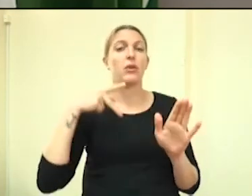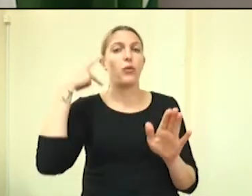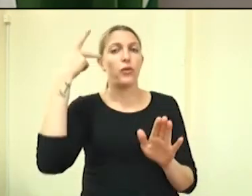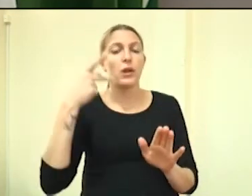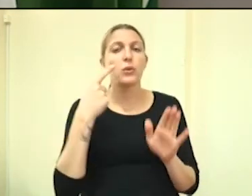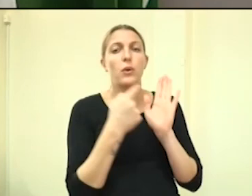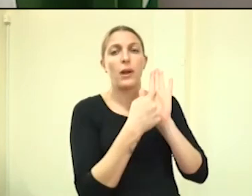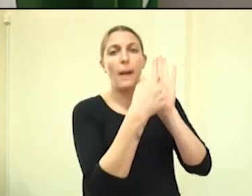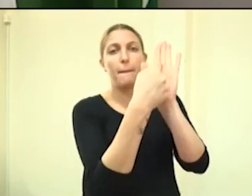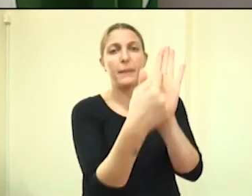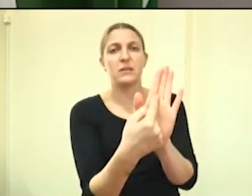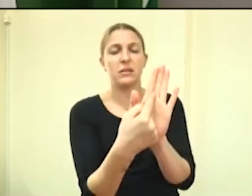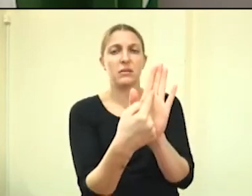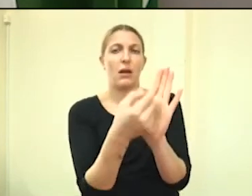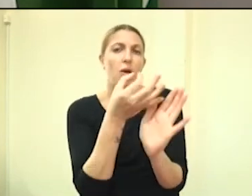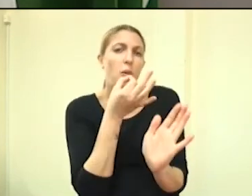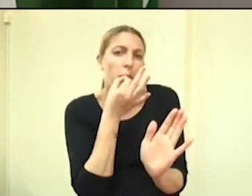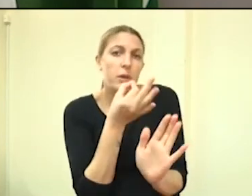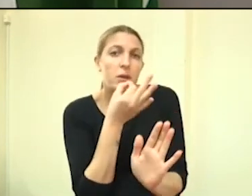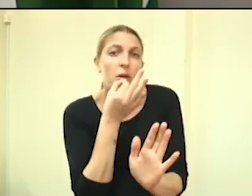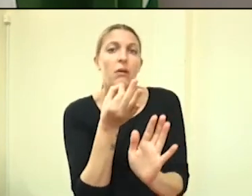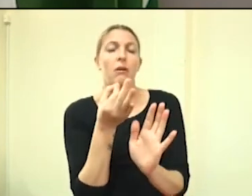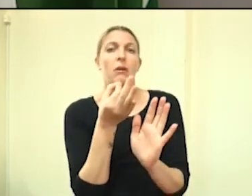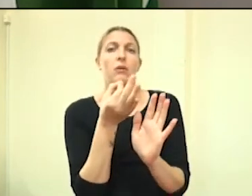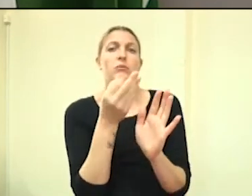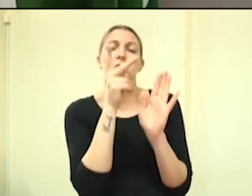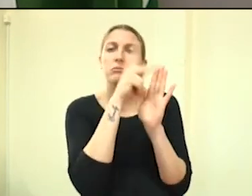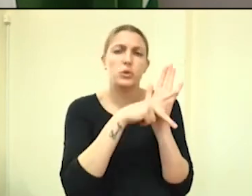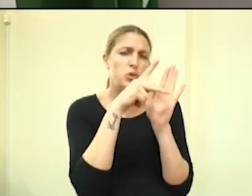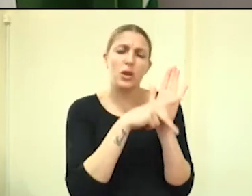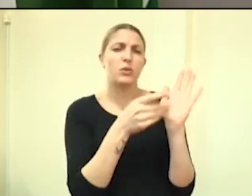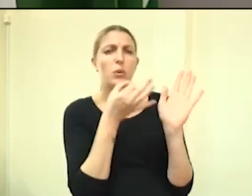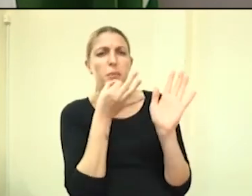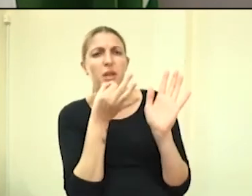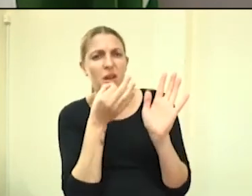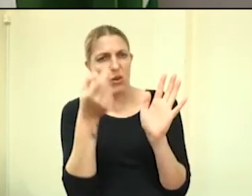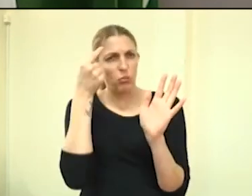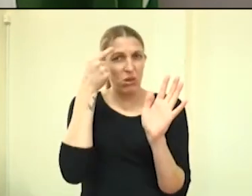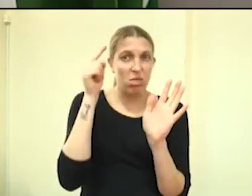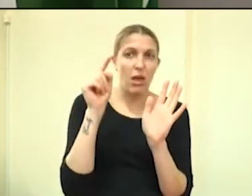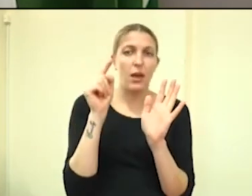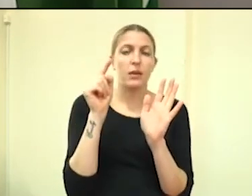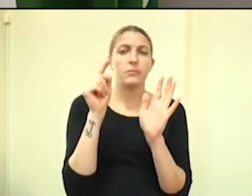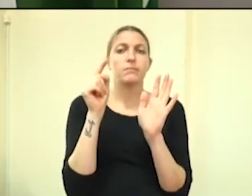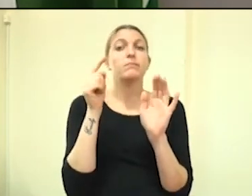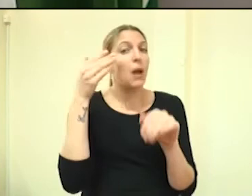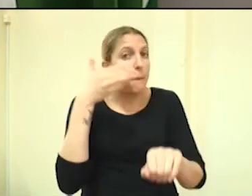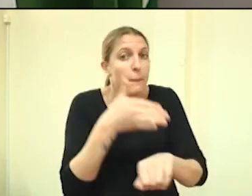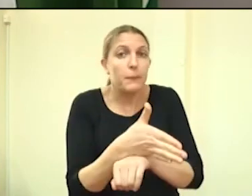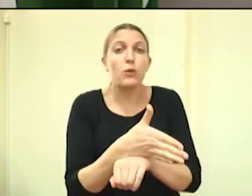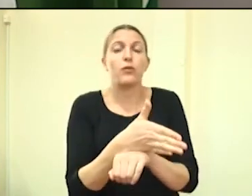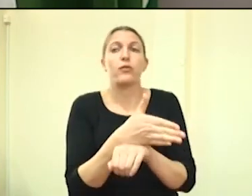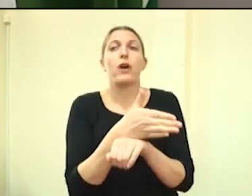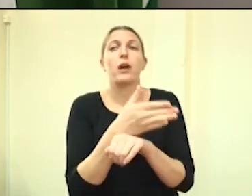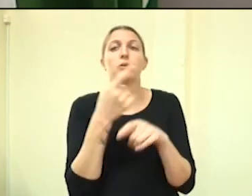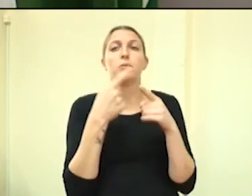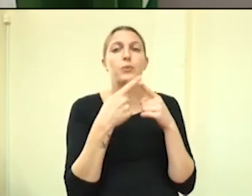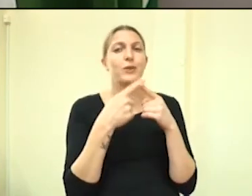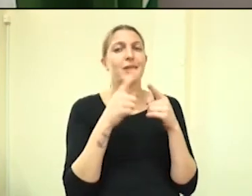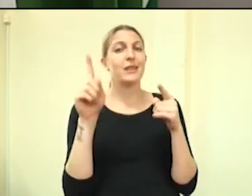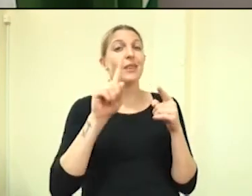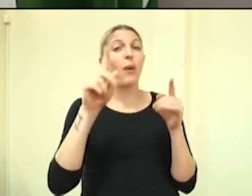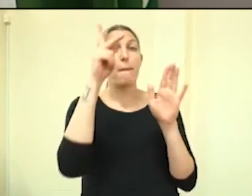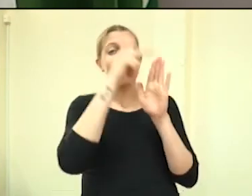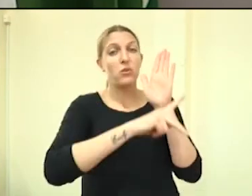sugestão, certamente um projeto de sugestão seria totalmente aprovado, porque aí ele não é um projeto de lei que obriga.